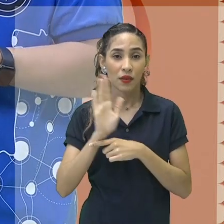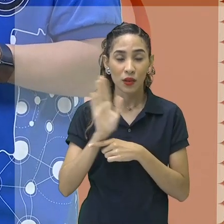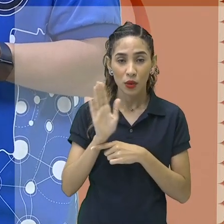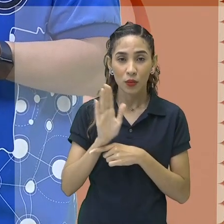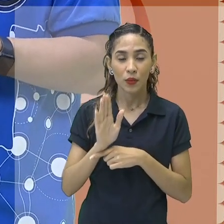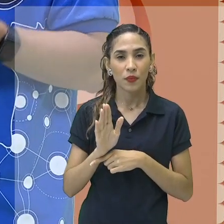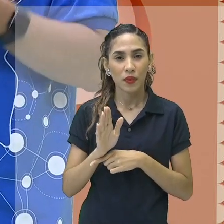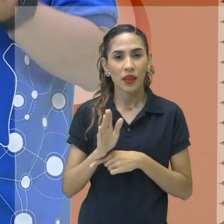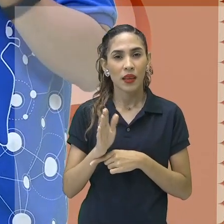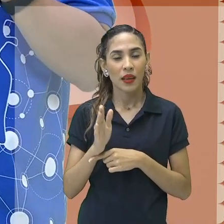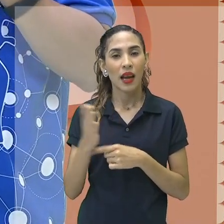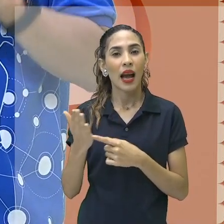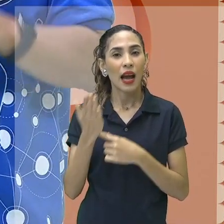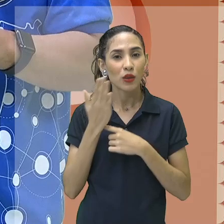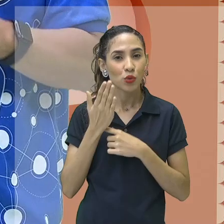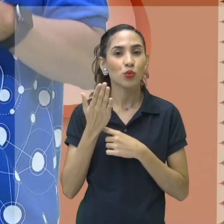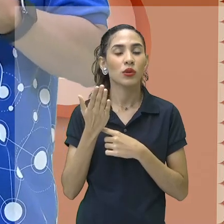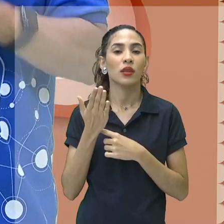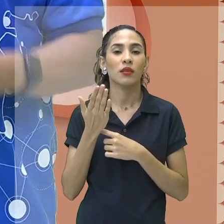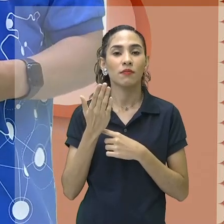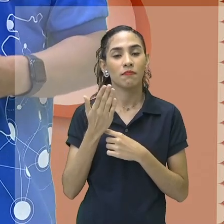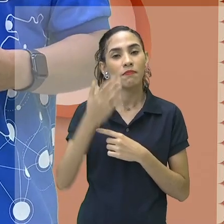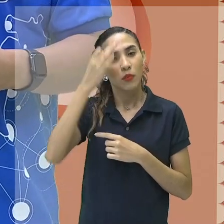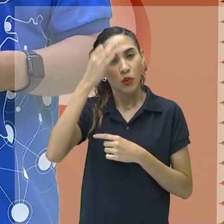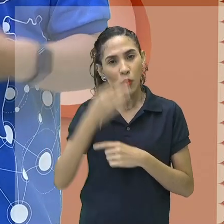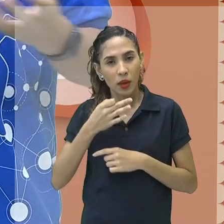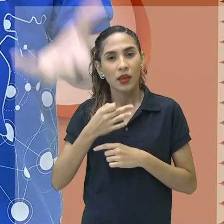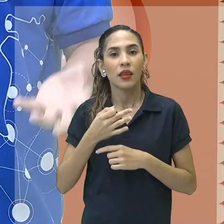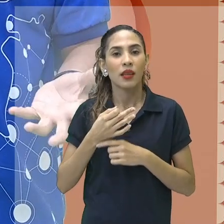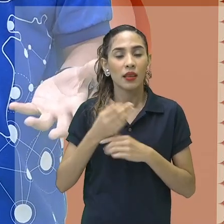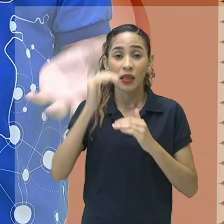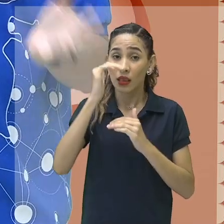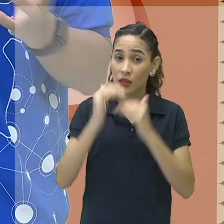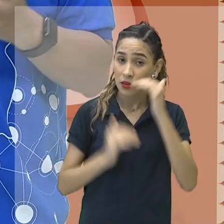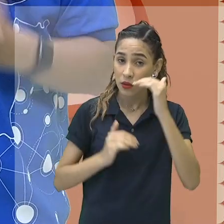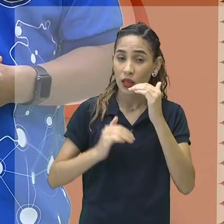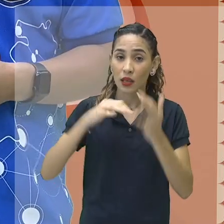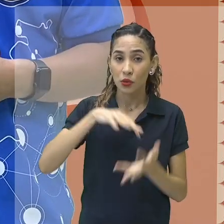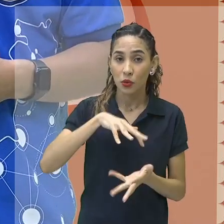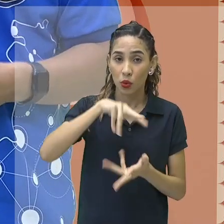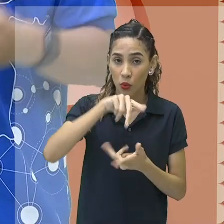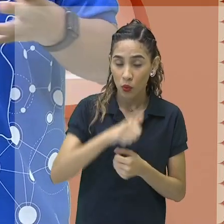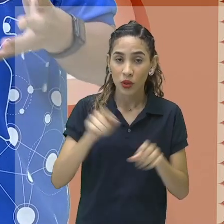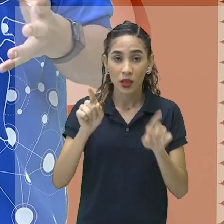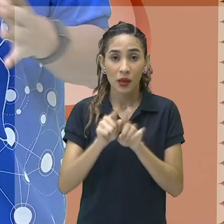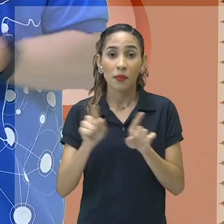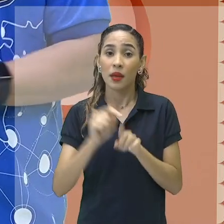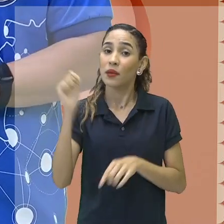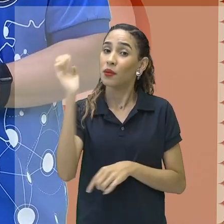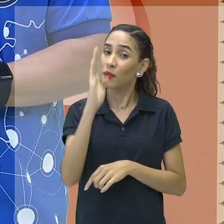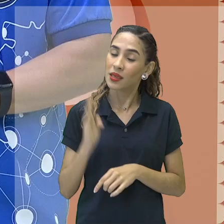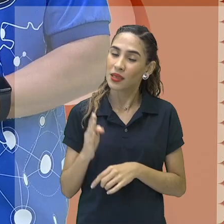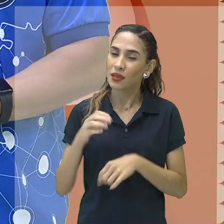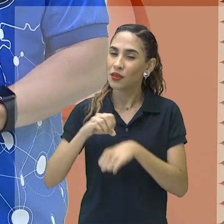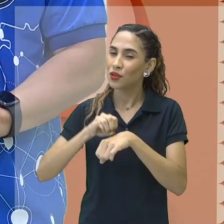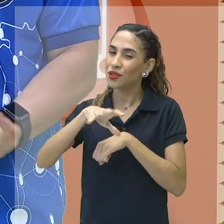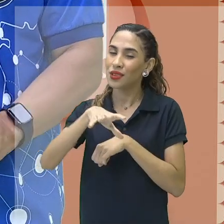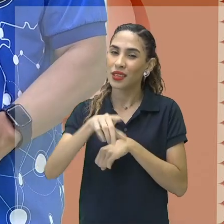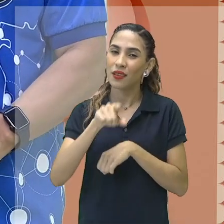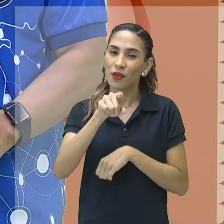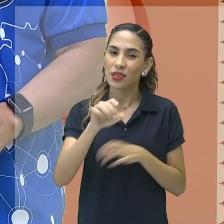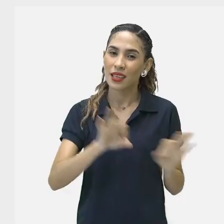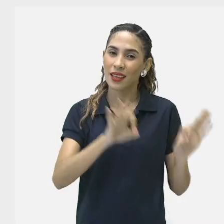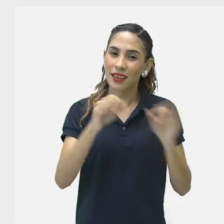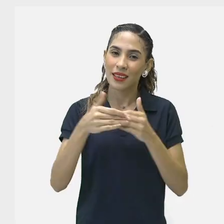compreender um pouco, né, sobre essa questão das desigualdades no mundo e no Brasil também. E eu recomendo bastante que vocês assistam.